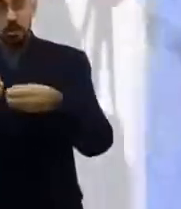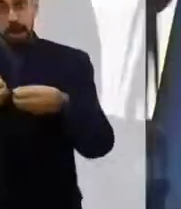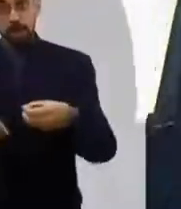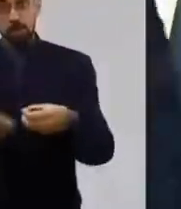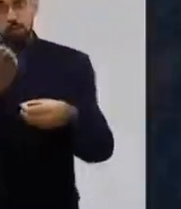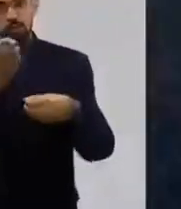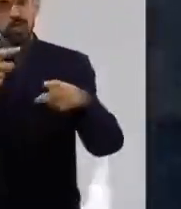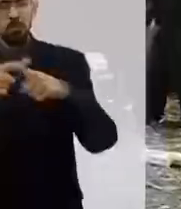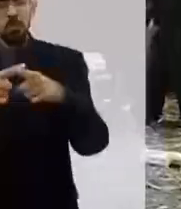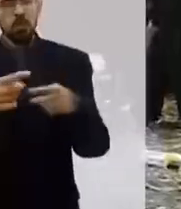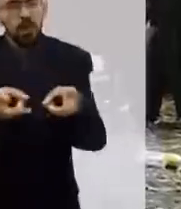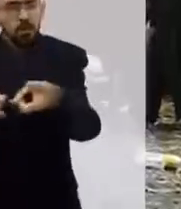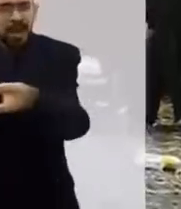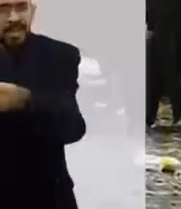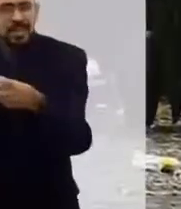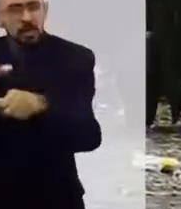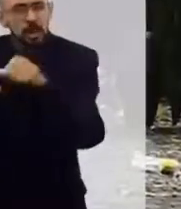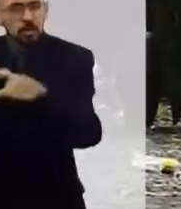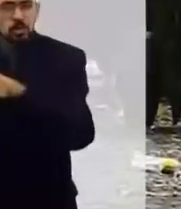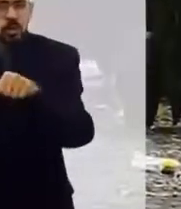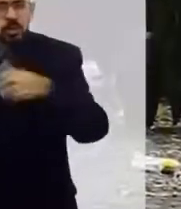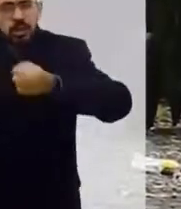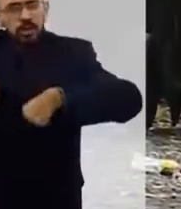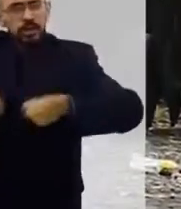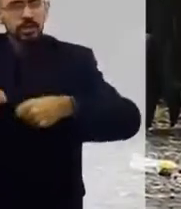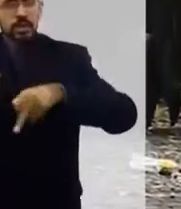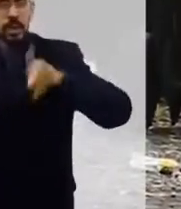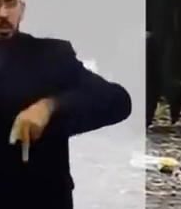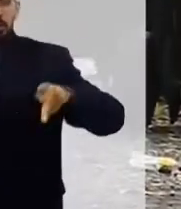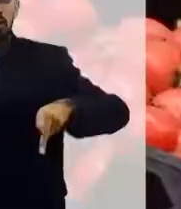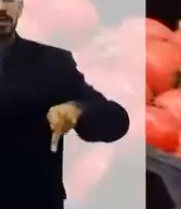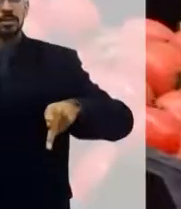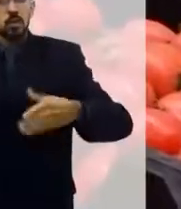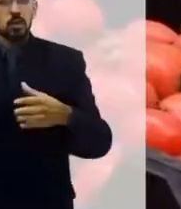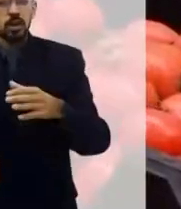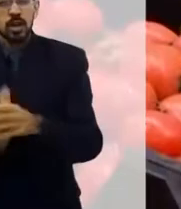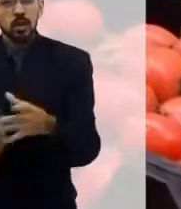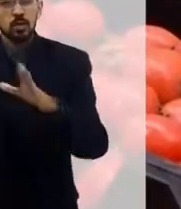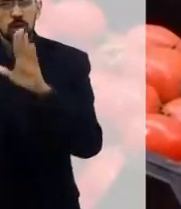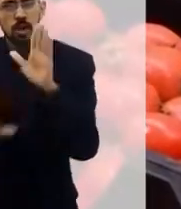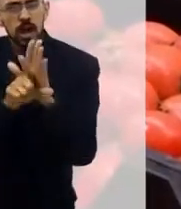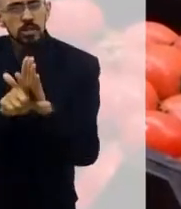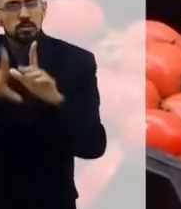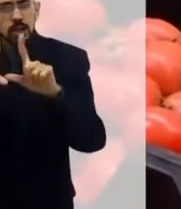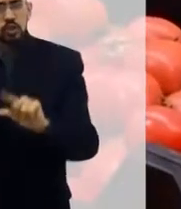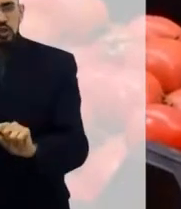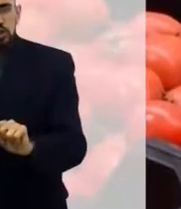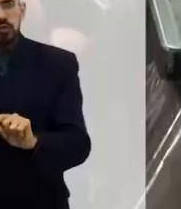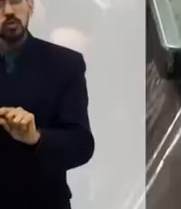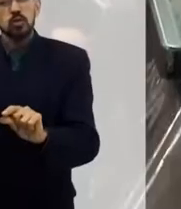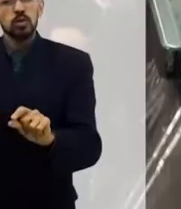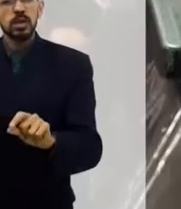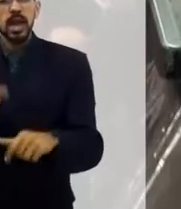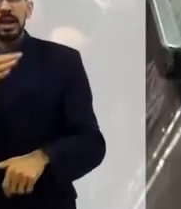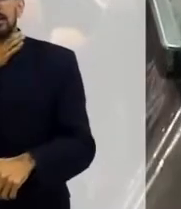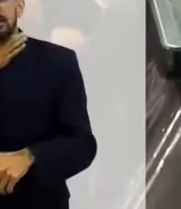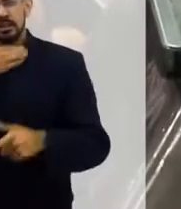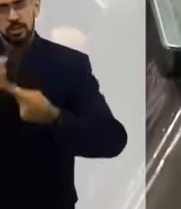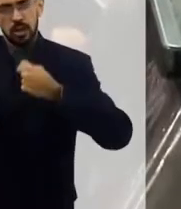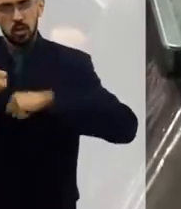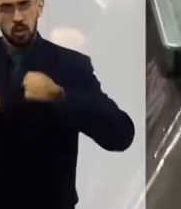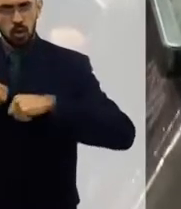de você porque é sensível às mudanças de necessidades da população, criando leis para minimizar os efeitos da